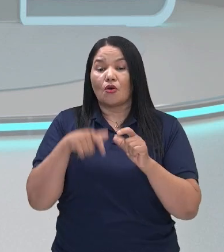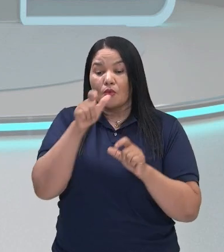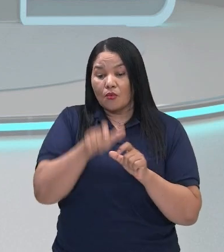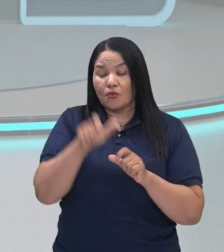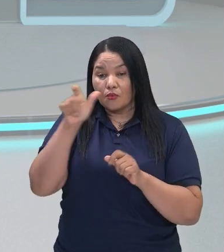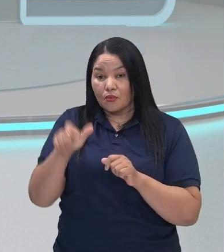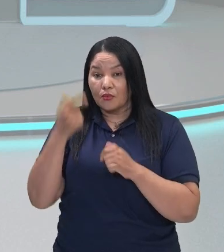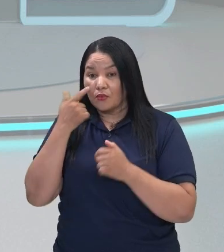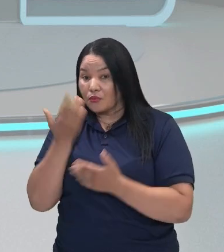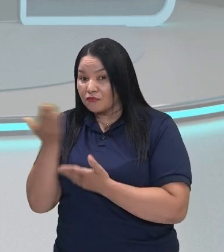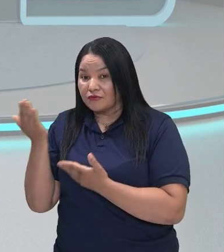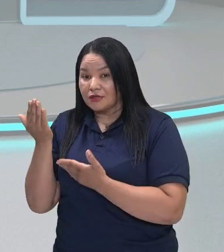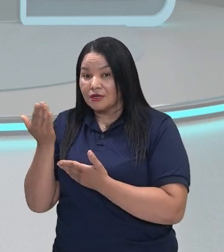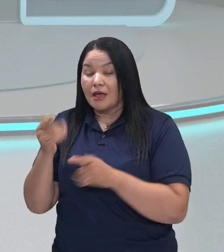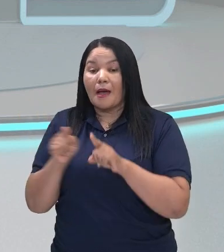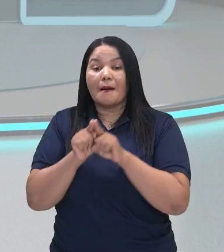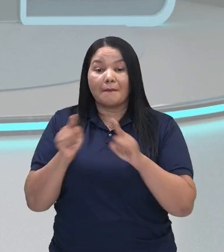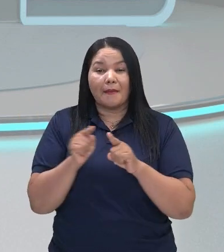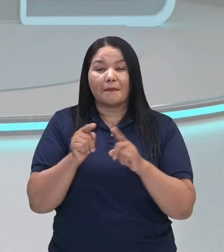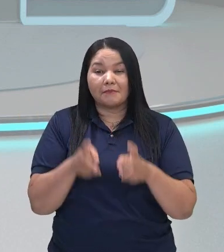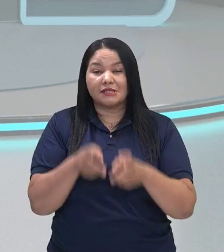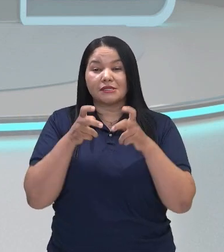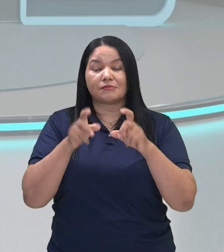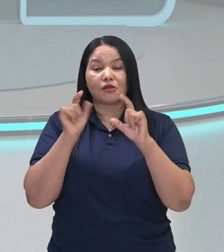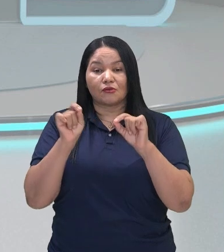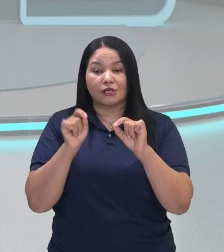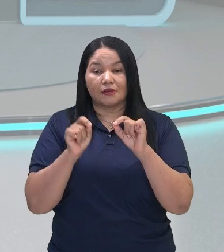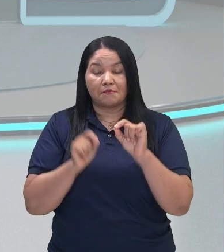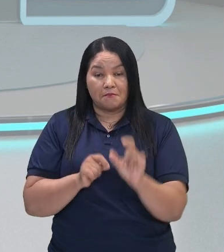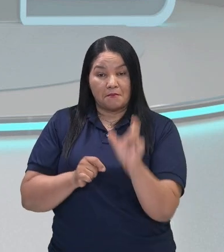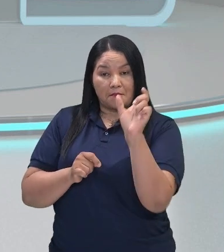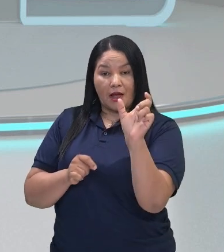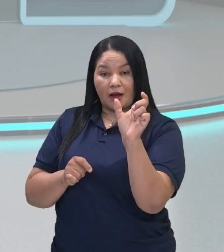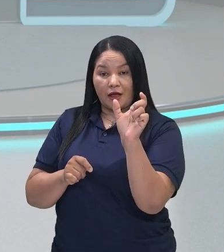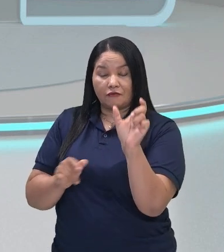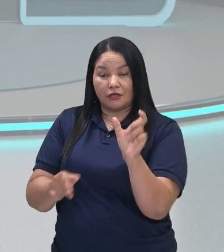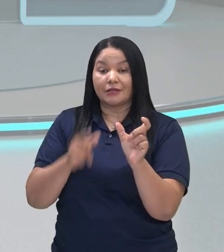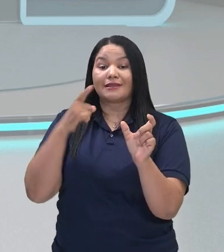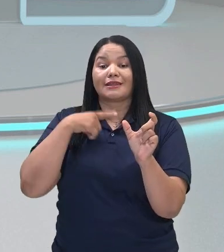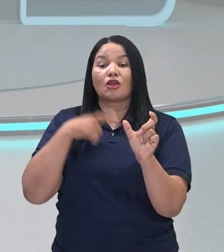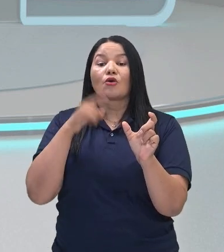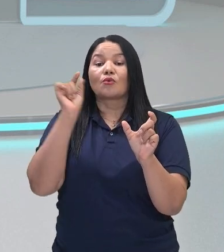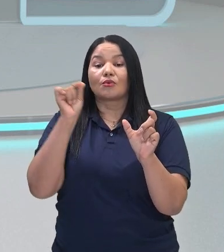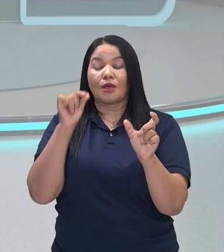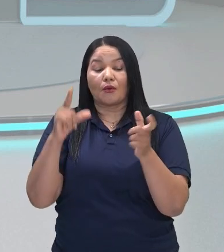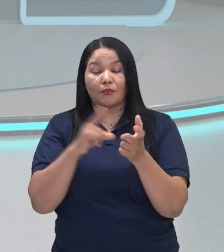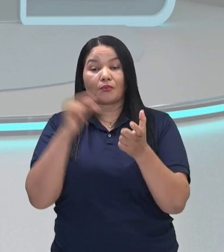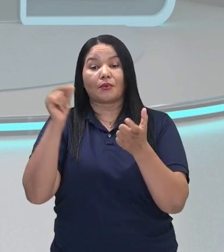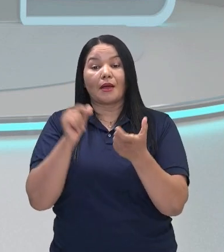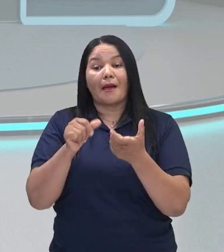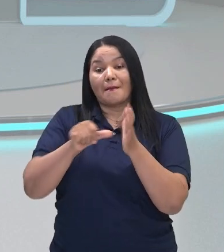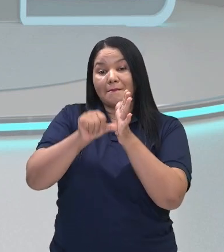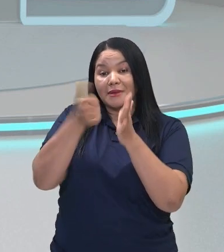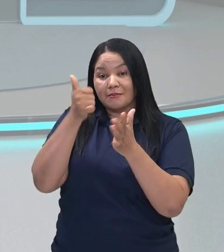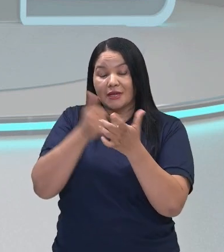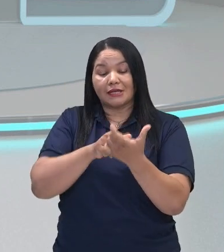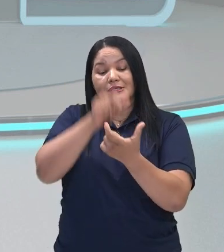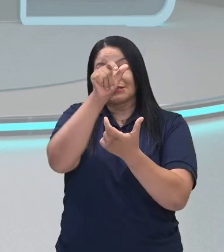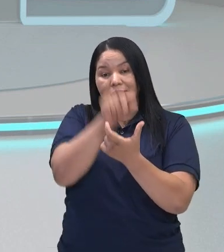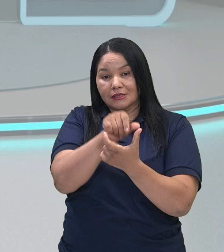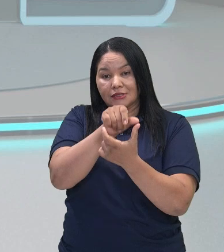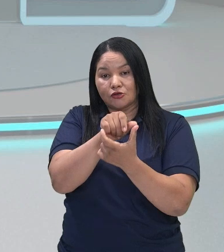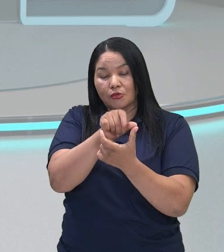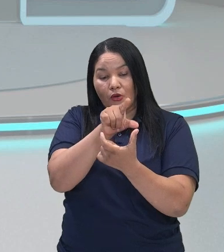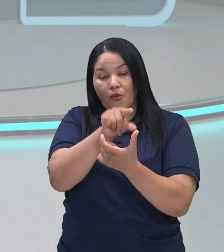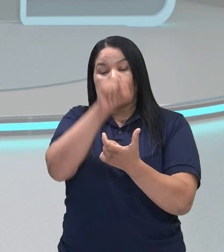vamos ter que conseguir enxergar que aqui a gente está pegando as primeiras